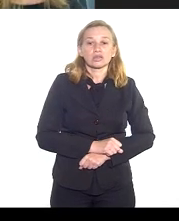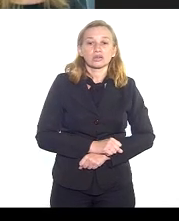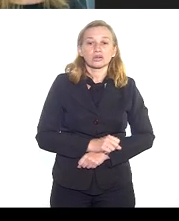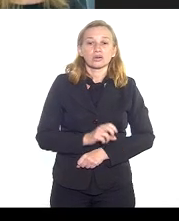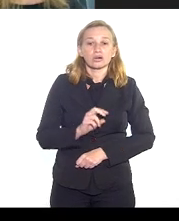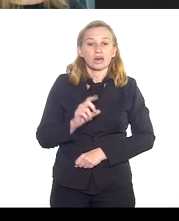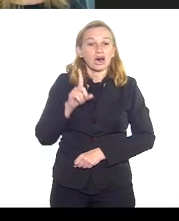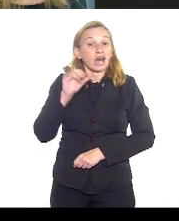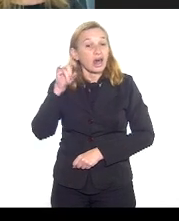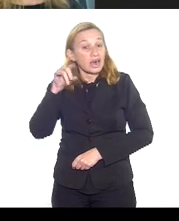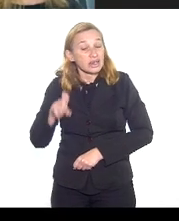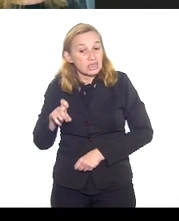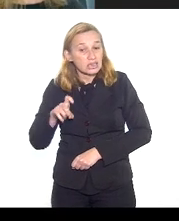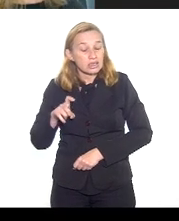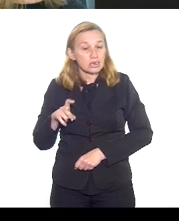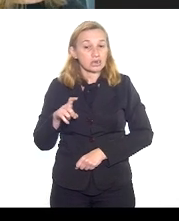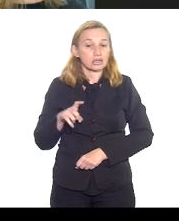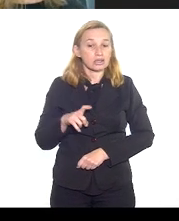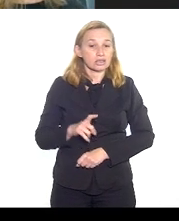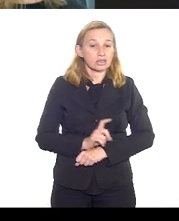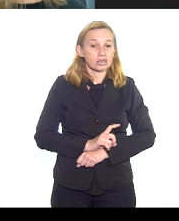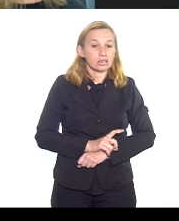Alex, eu acho que